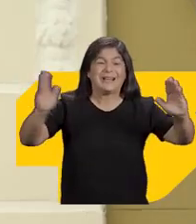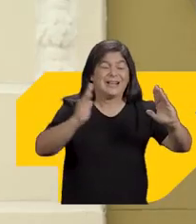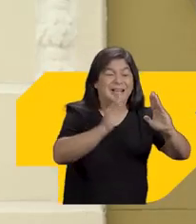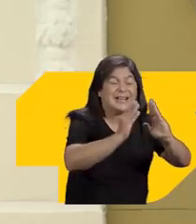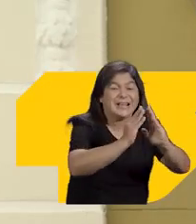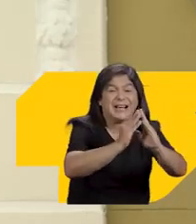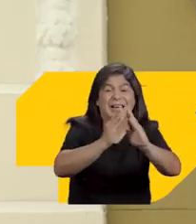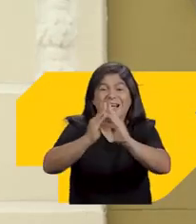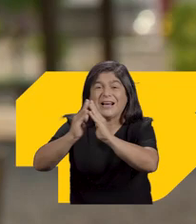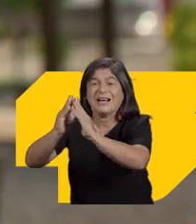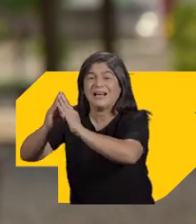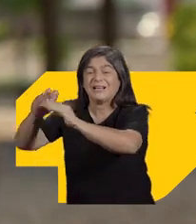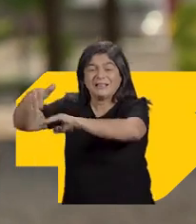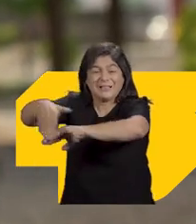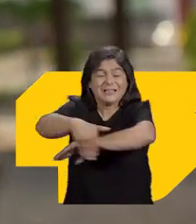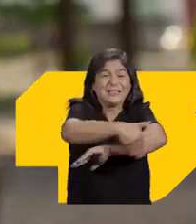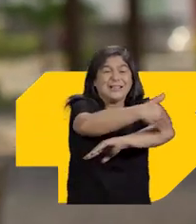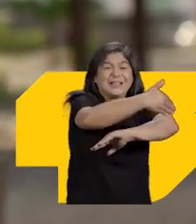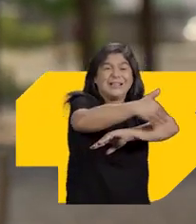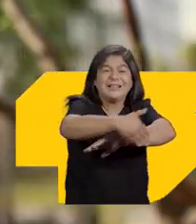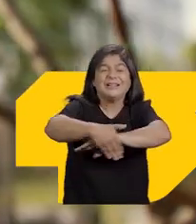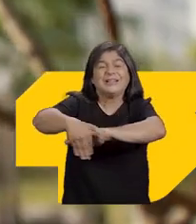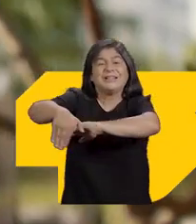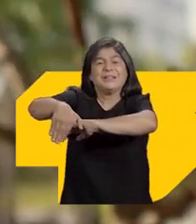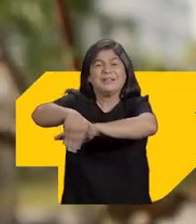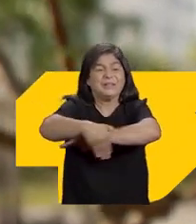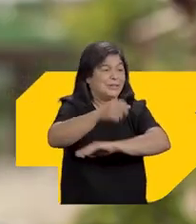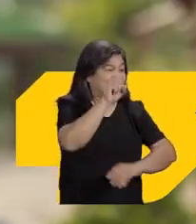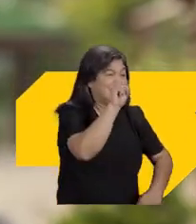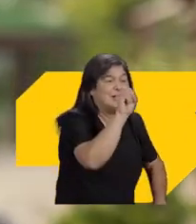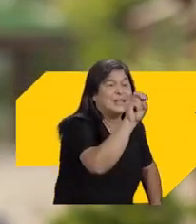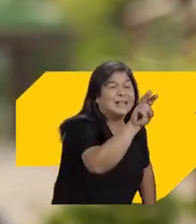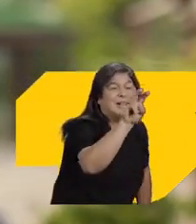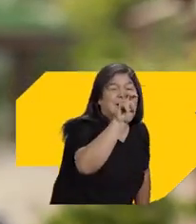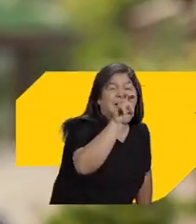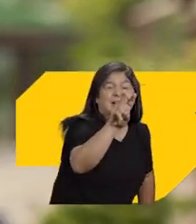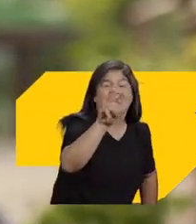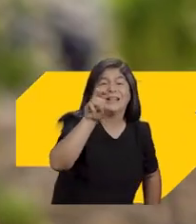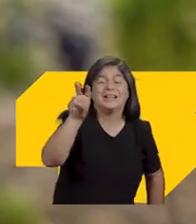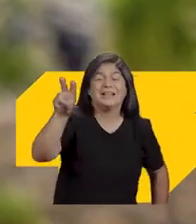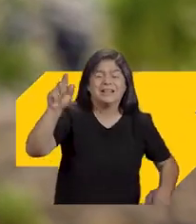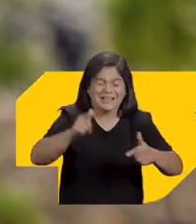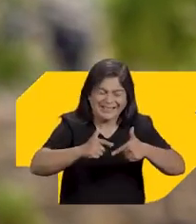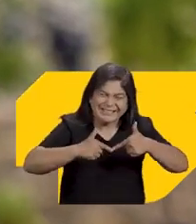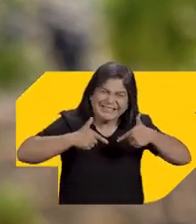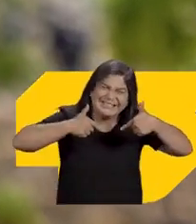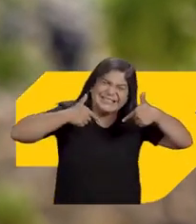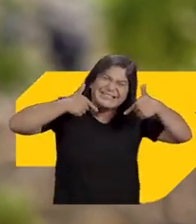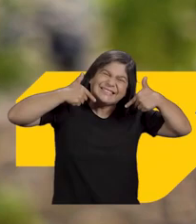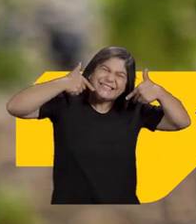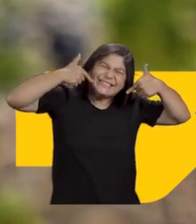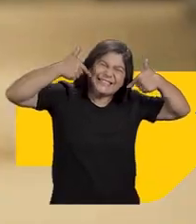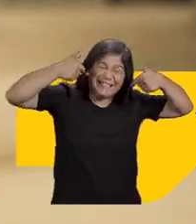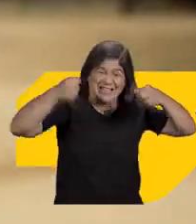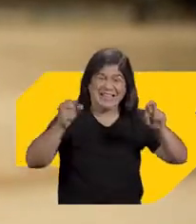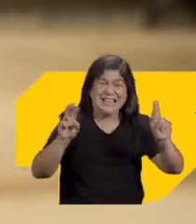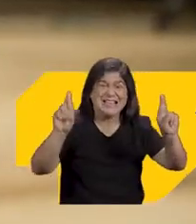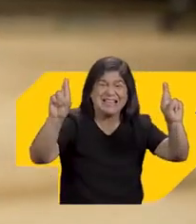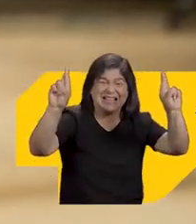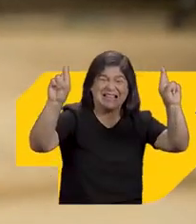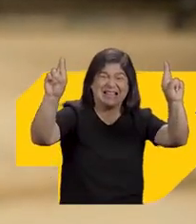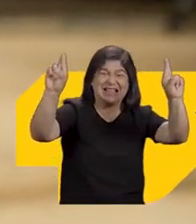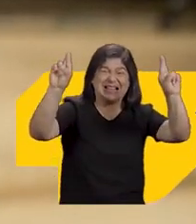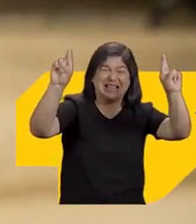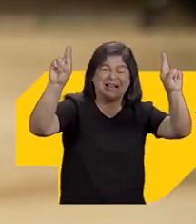Em cada casa, em cada rua, cada lugar, abre um sorriso,